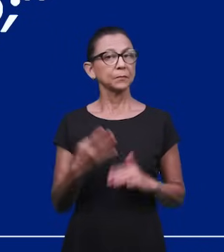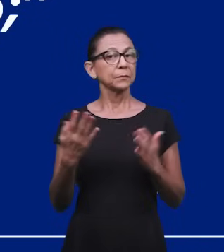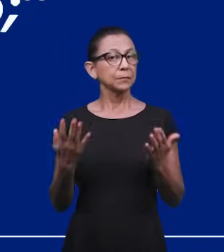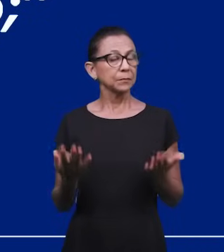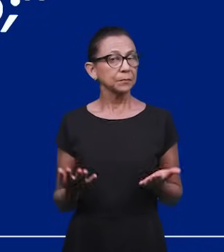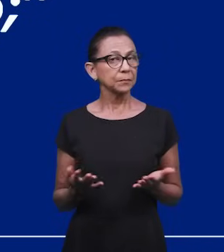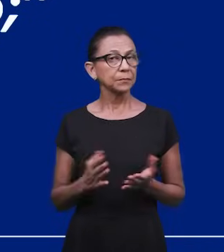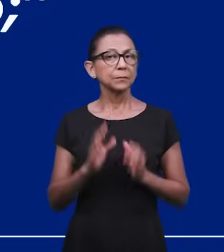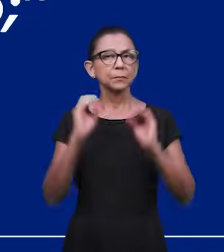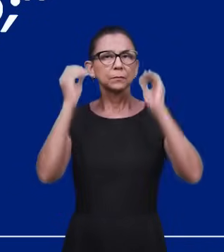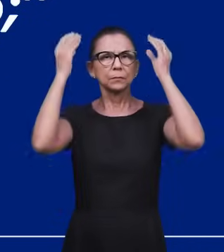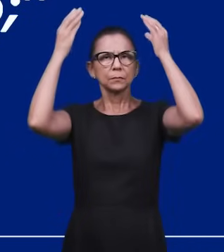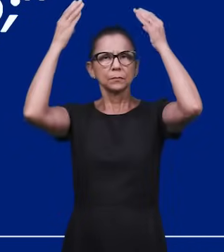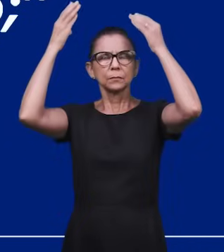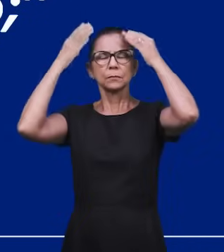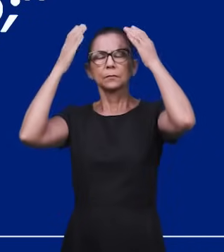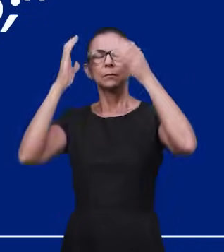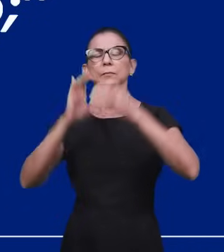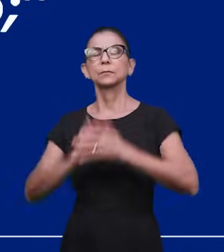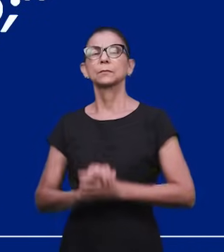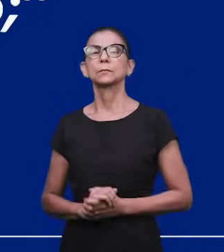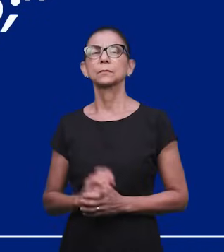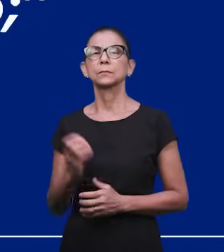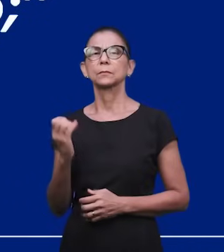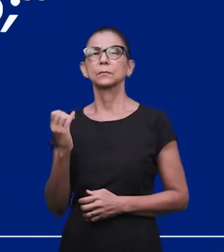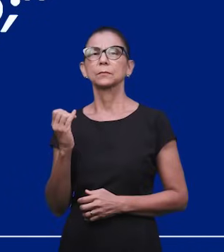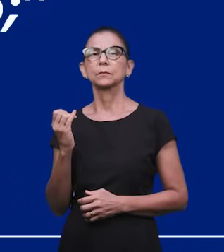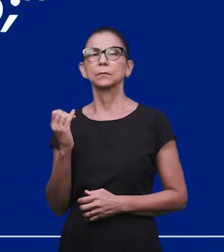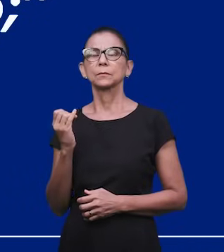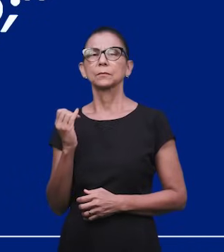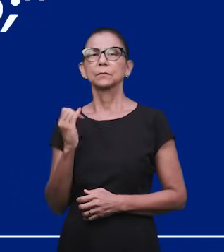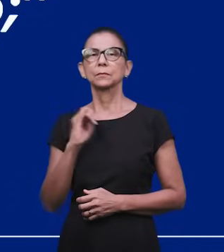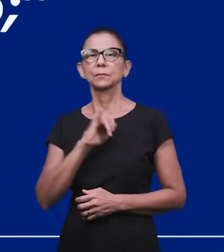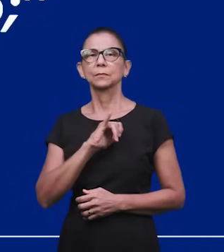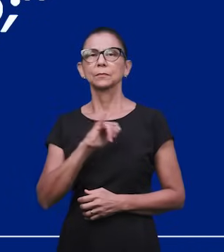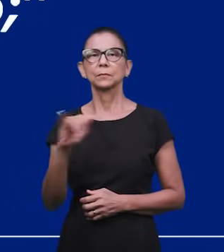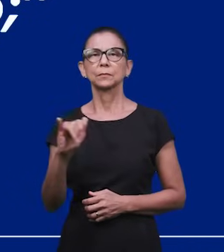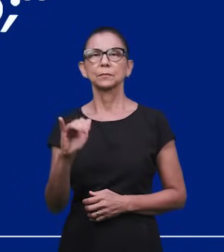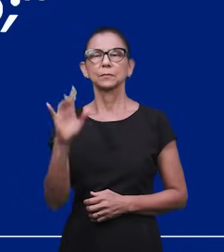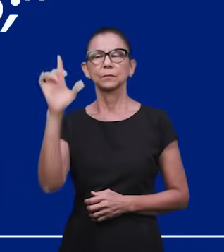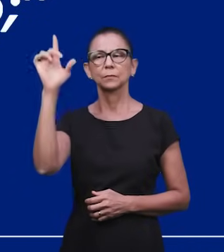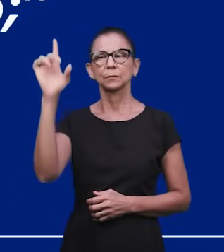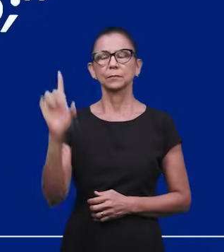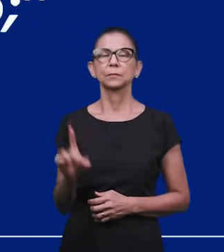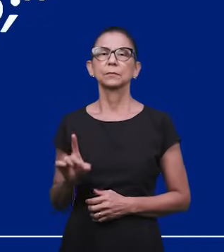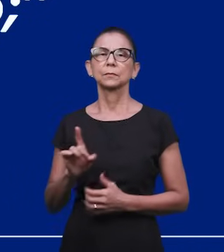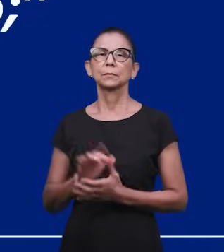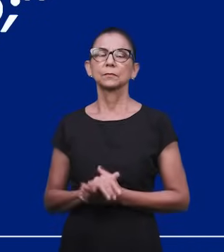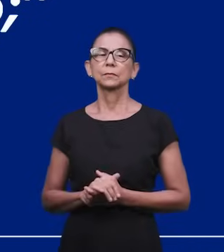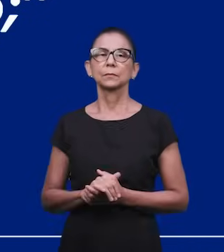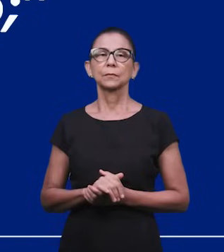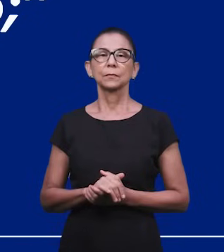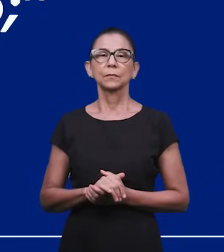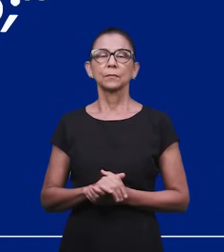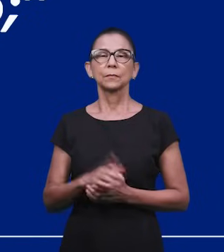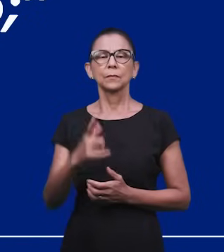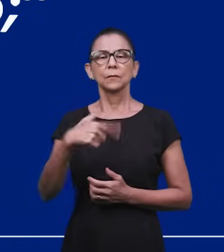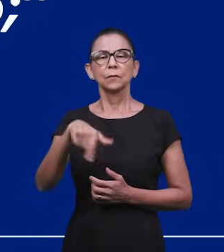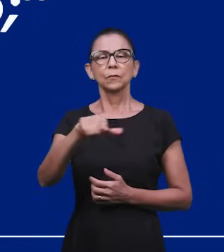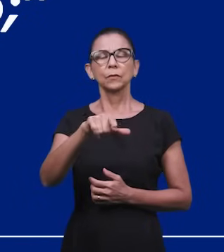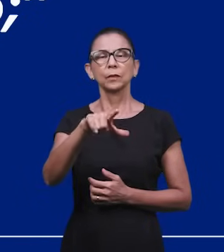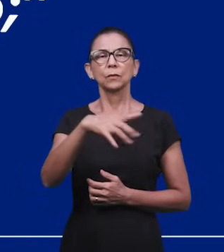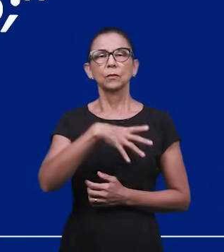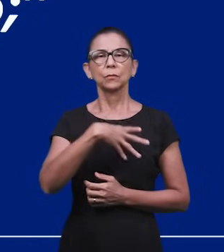então dirá o rei aos que estiverem à sua direita: vinde benditos de meu Pai, possuí